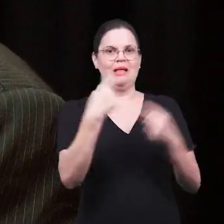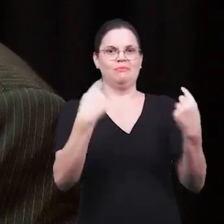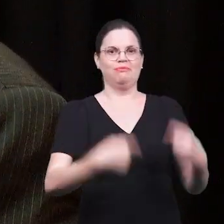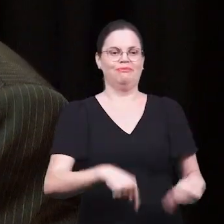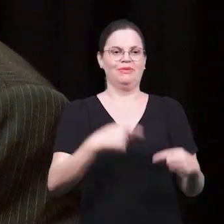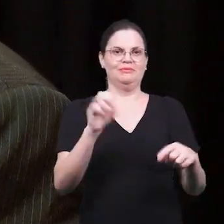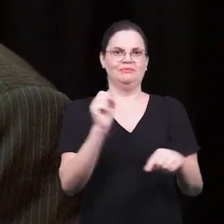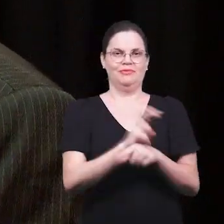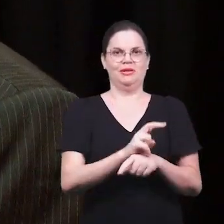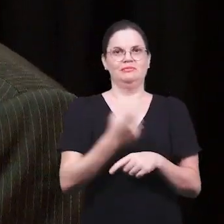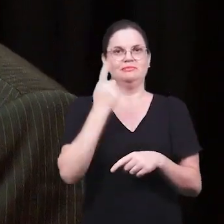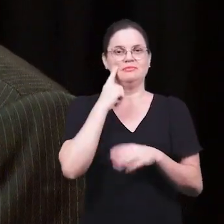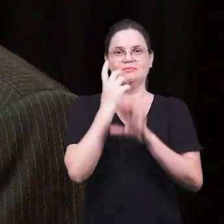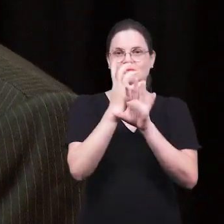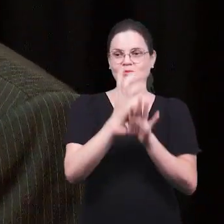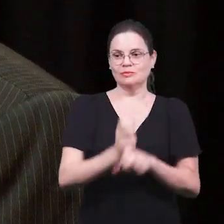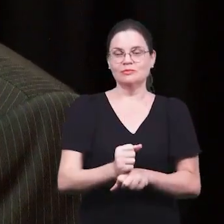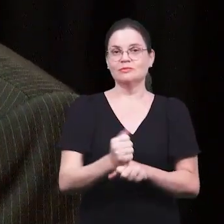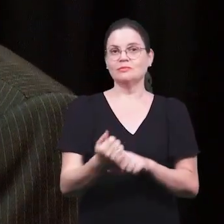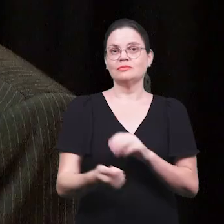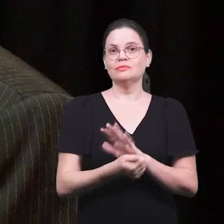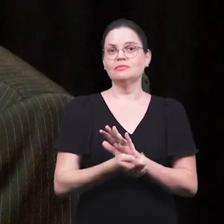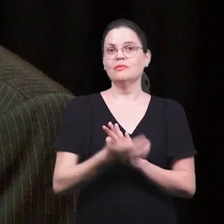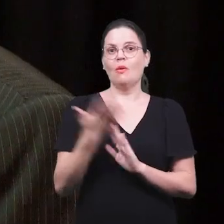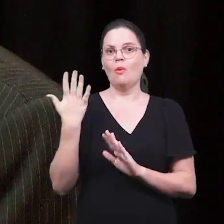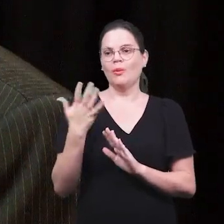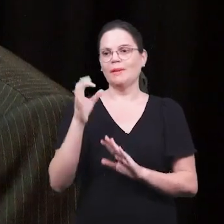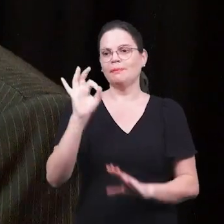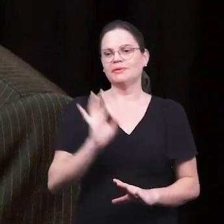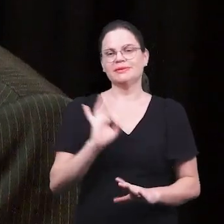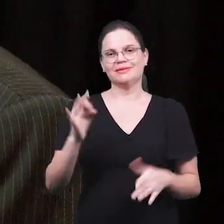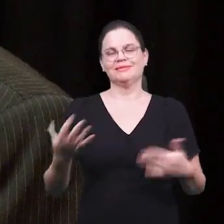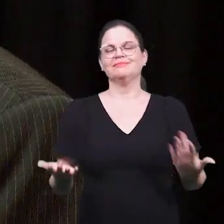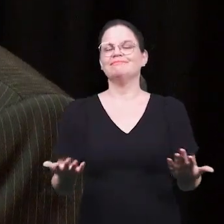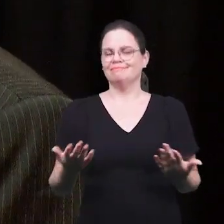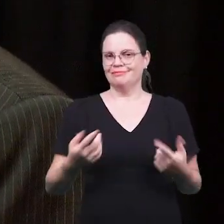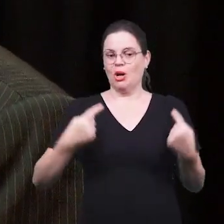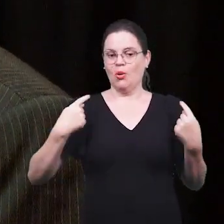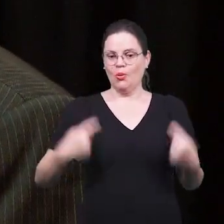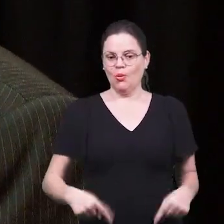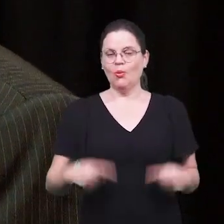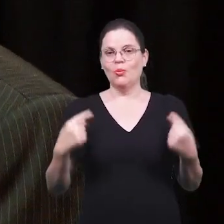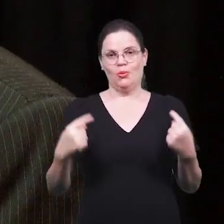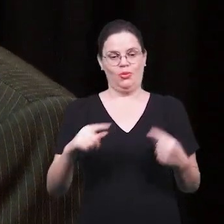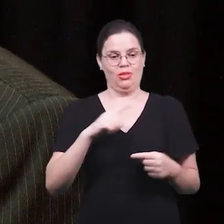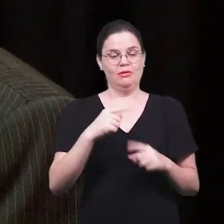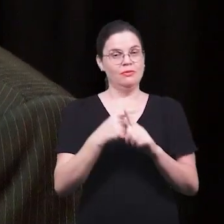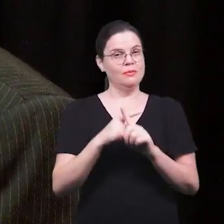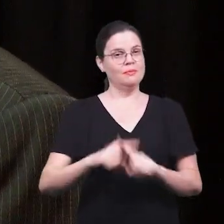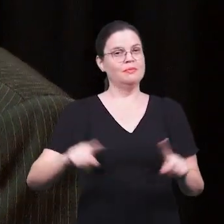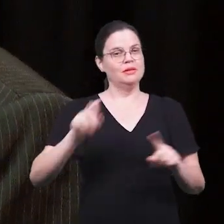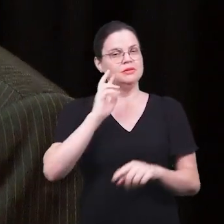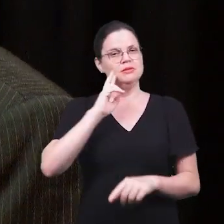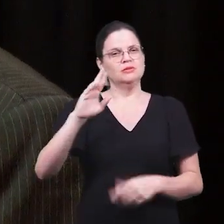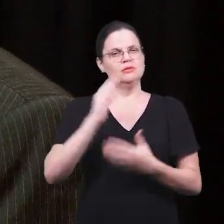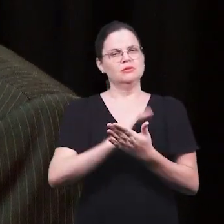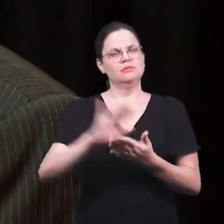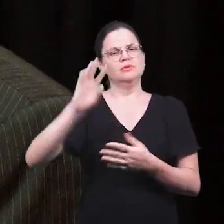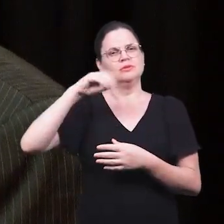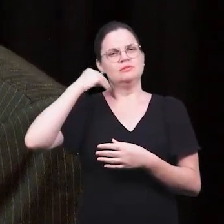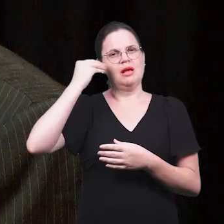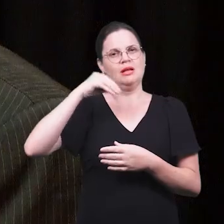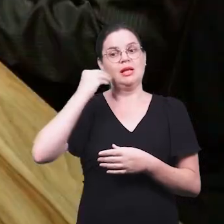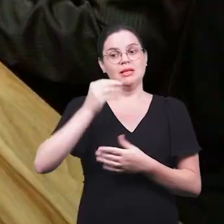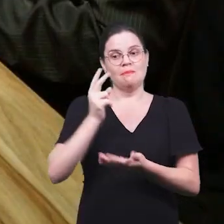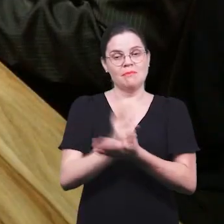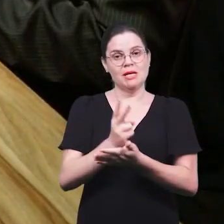vagas, 800, quase 1.000 inscritos para aquelas 13 vagas. Então, quando a gente faz uma continha rápida para ver a concorrência por